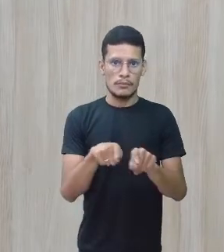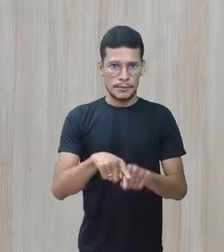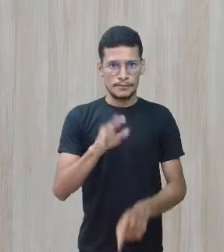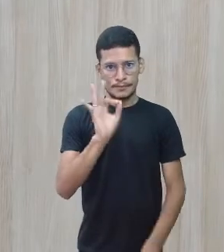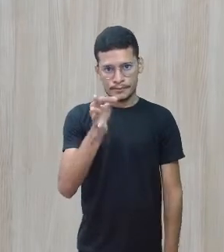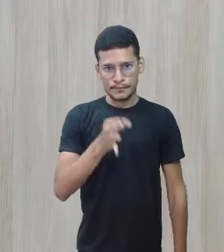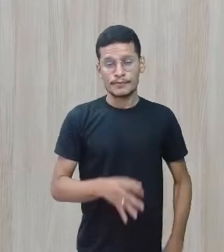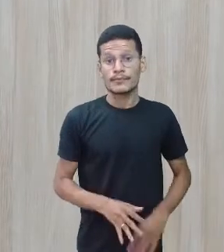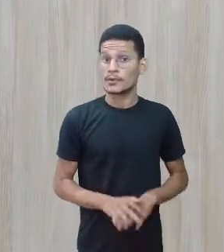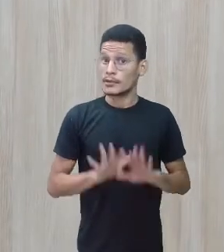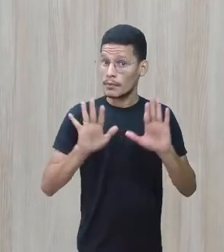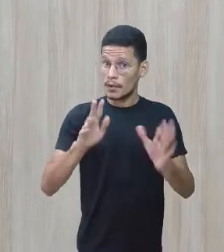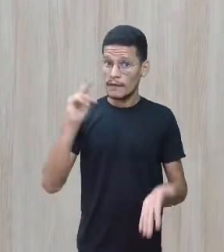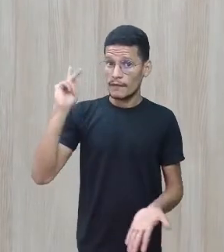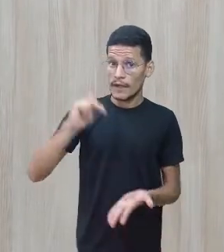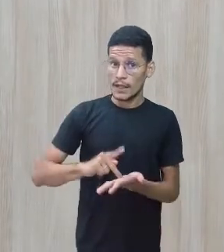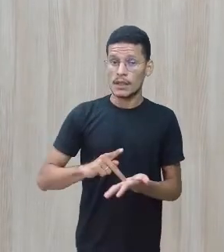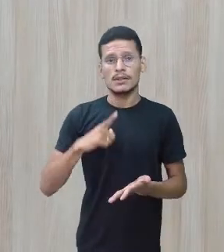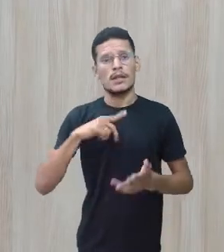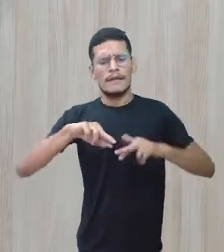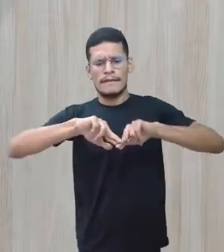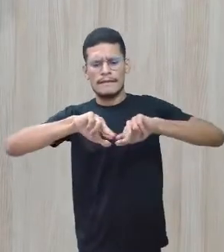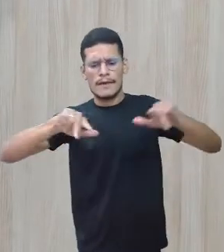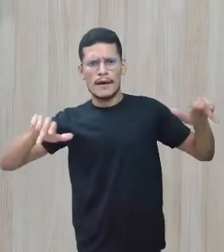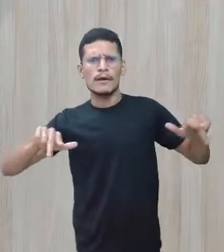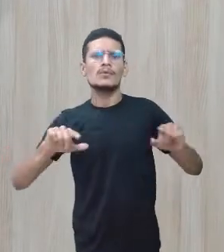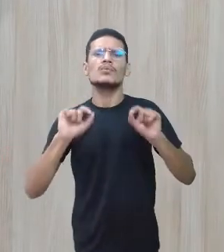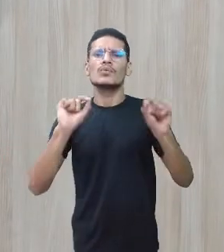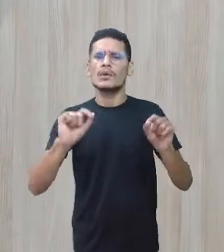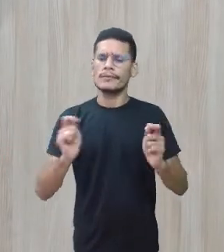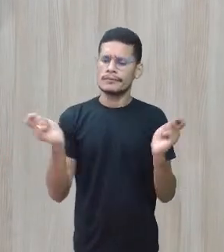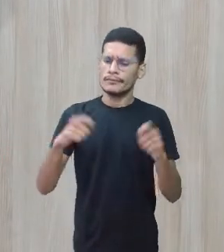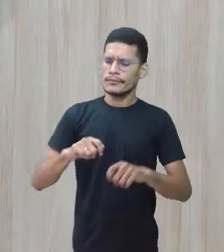Certo? Que, na verdade, vários deles são